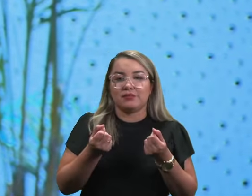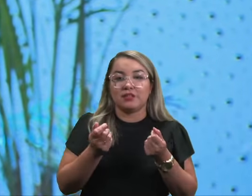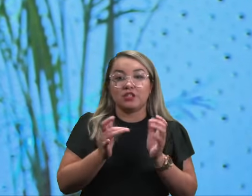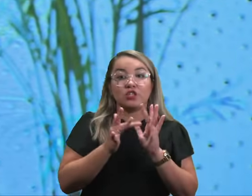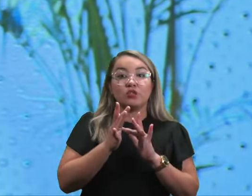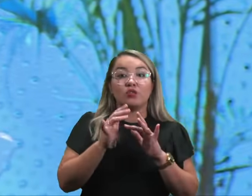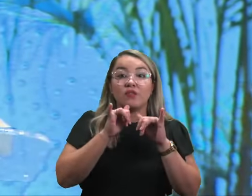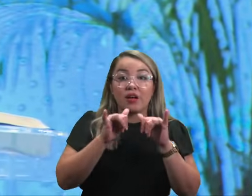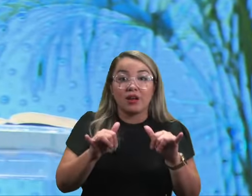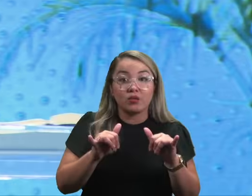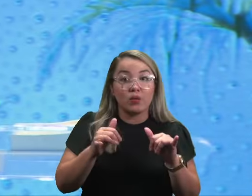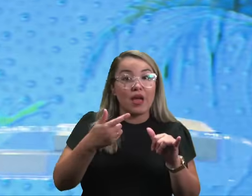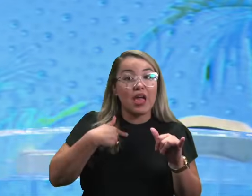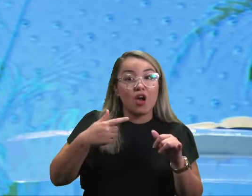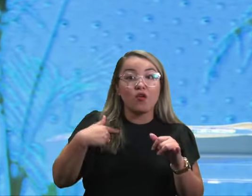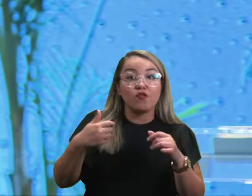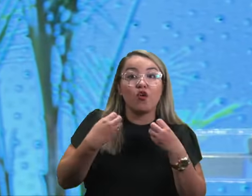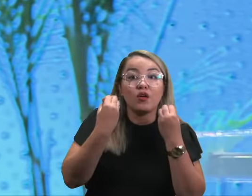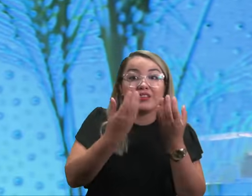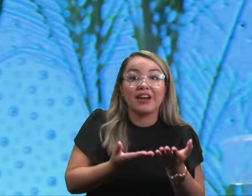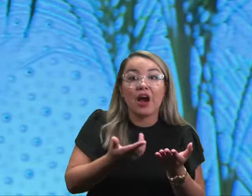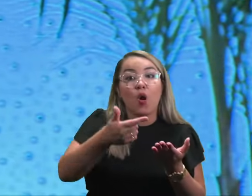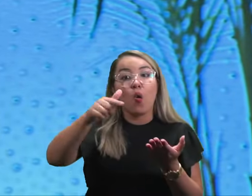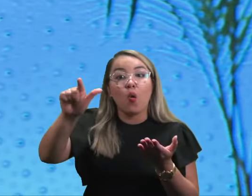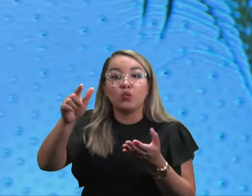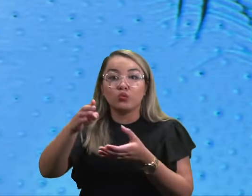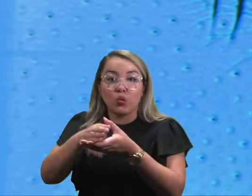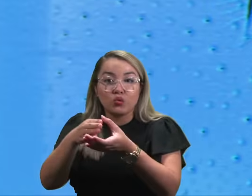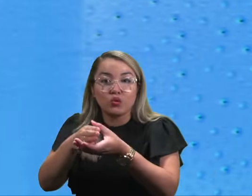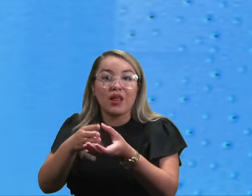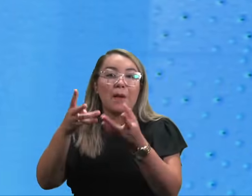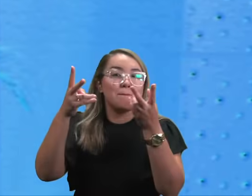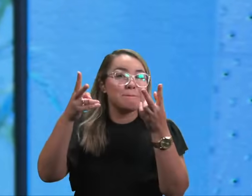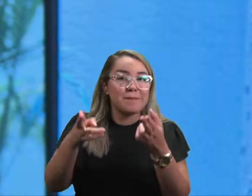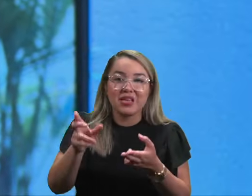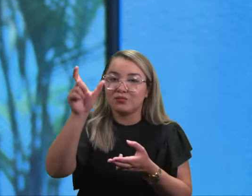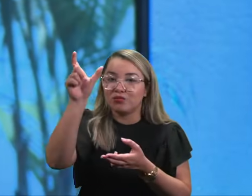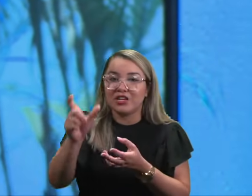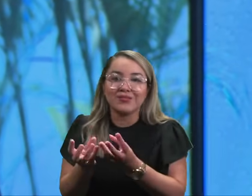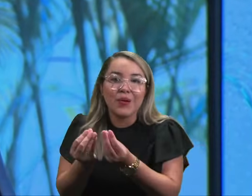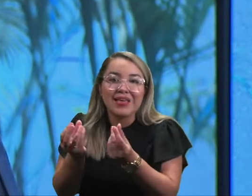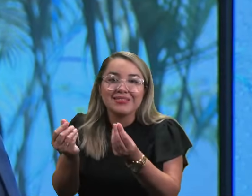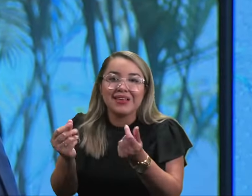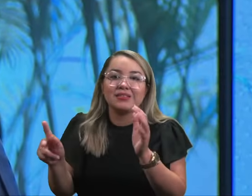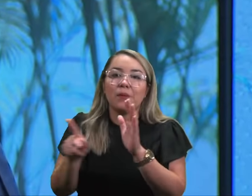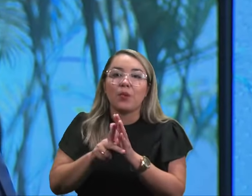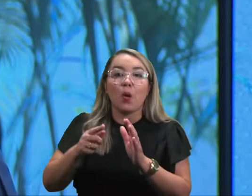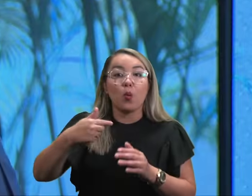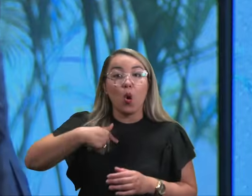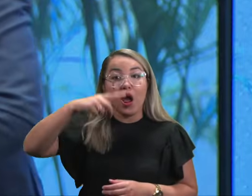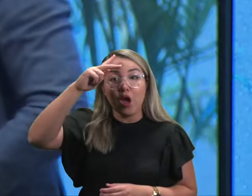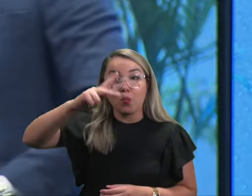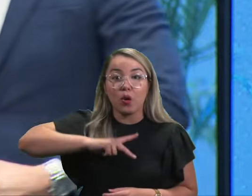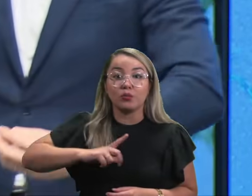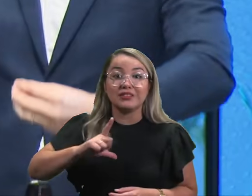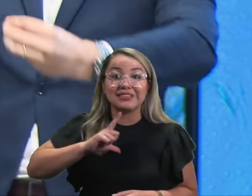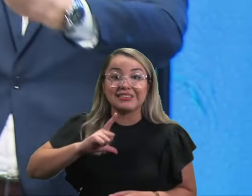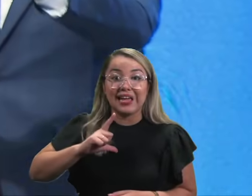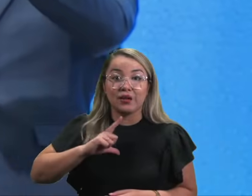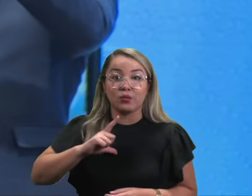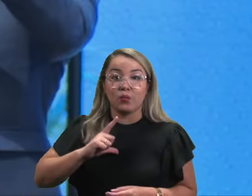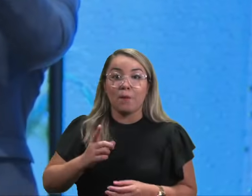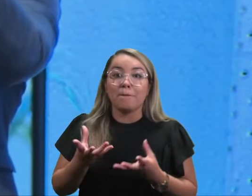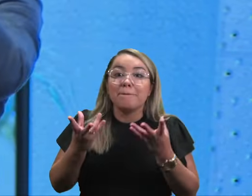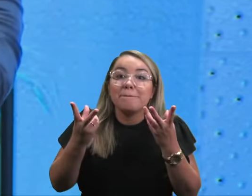eu vou enviar um outro Consolador que tem a mesma natureza, o quê? Que eu tenho, que é a